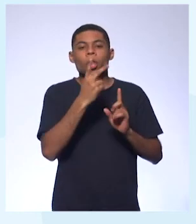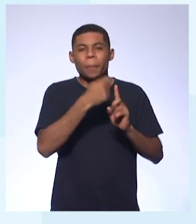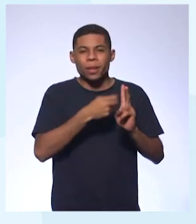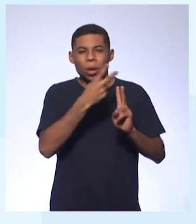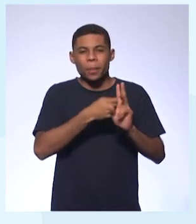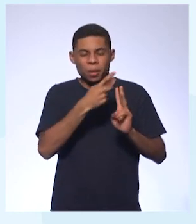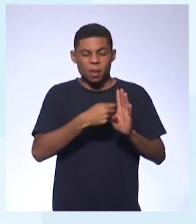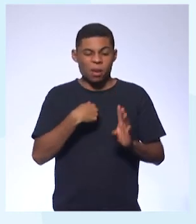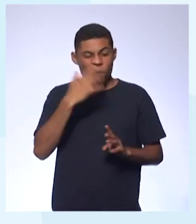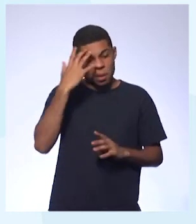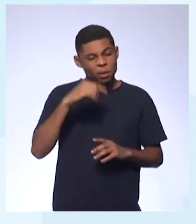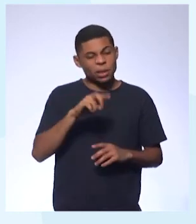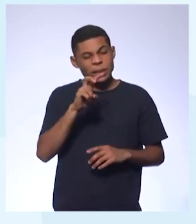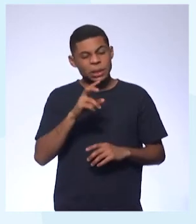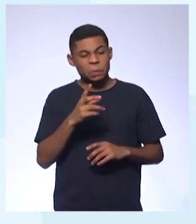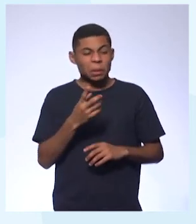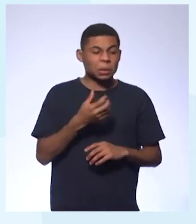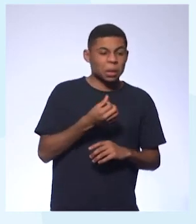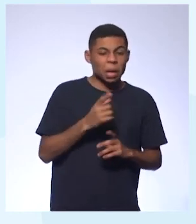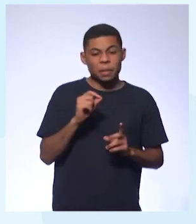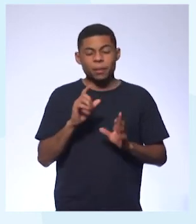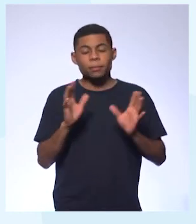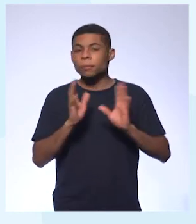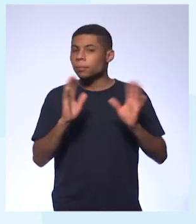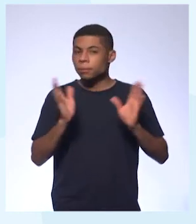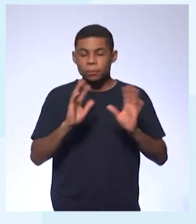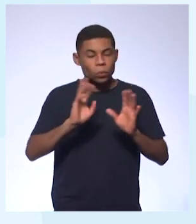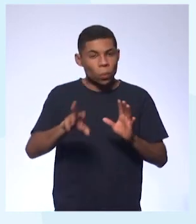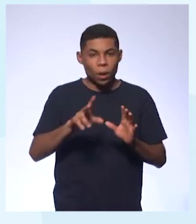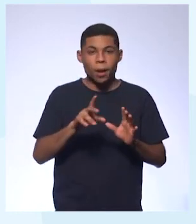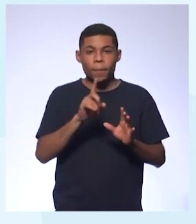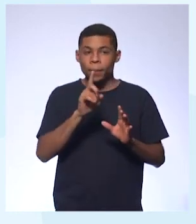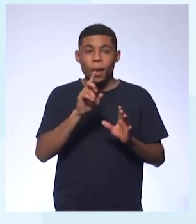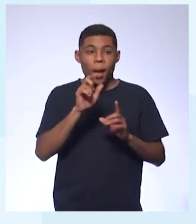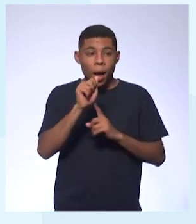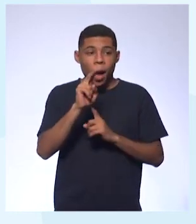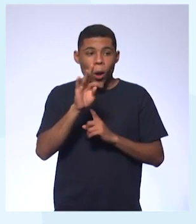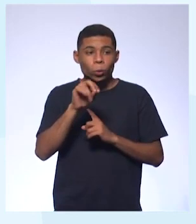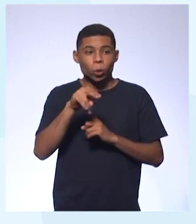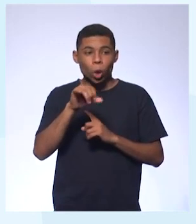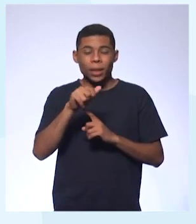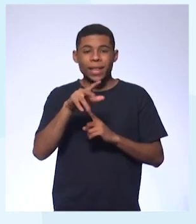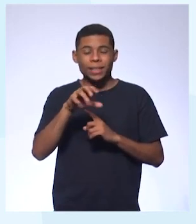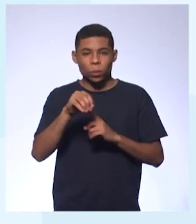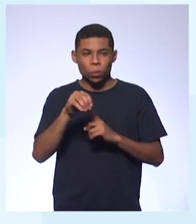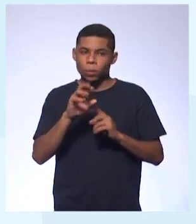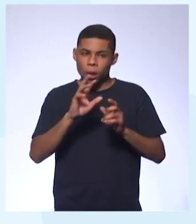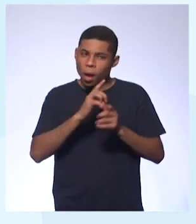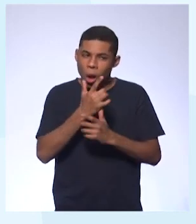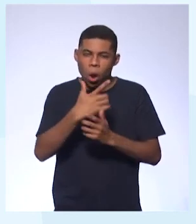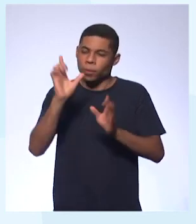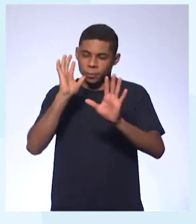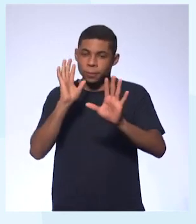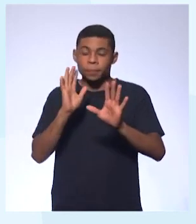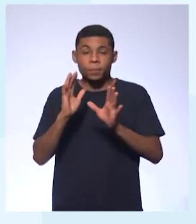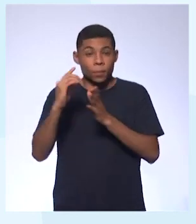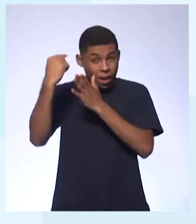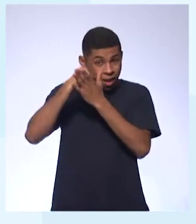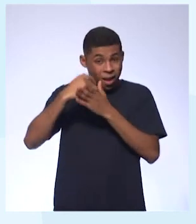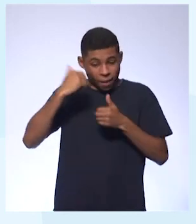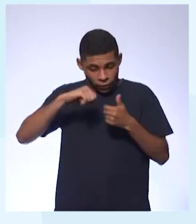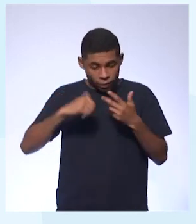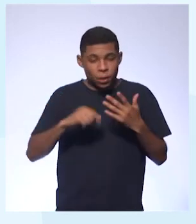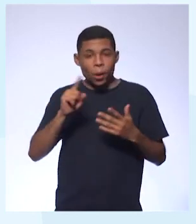5, é 6, é 10, né? Isso é autonotação. Autoavaliação é outra coisa. A autoavaliação é um processo que